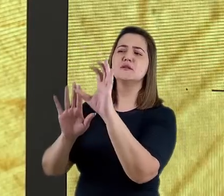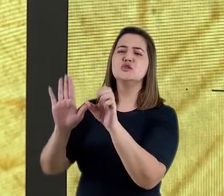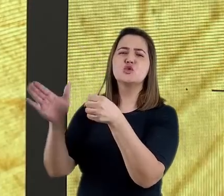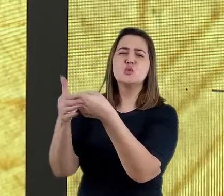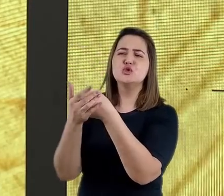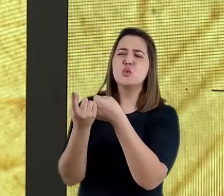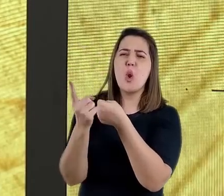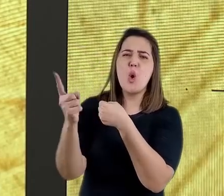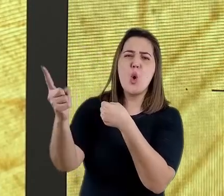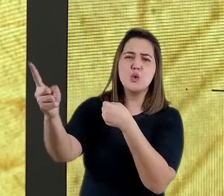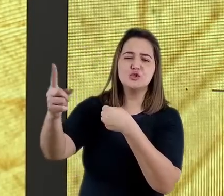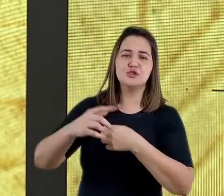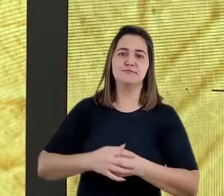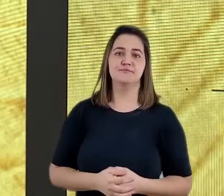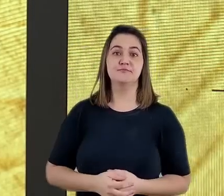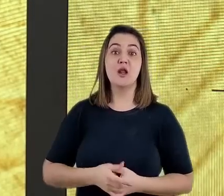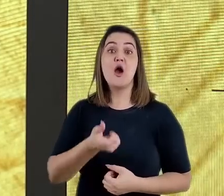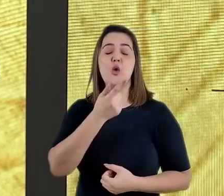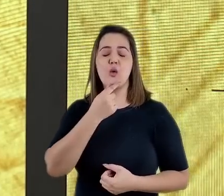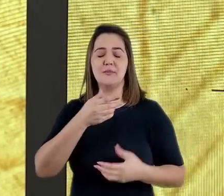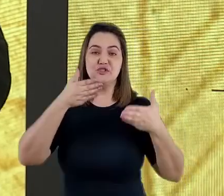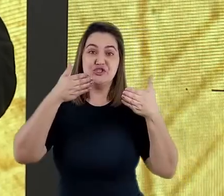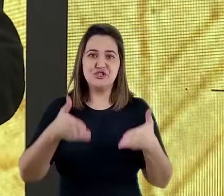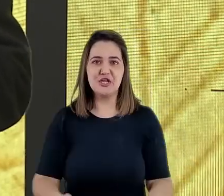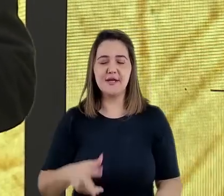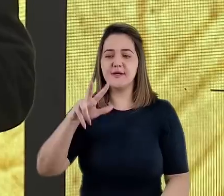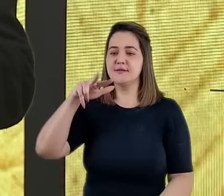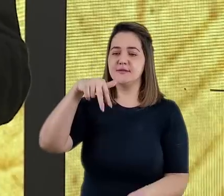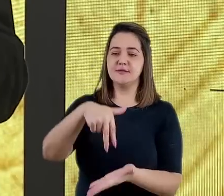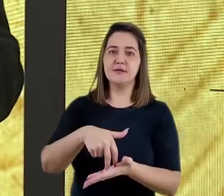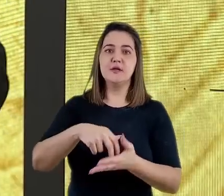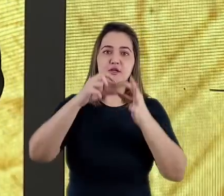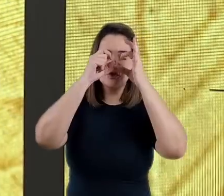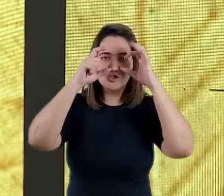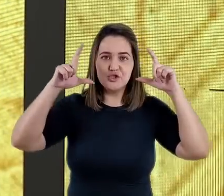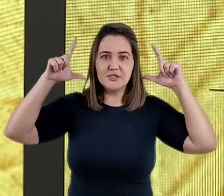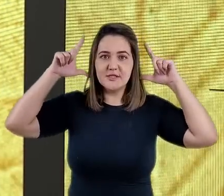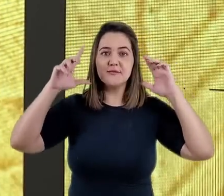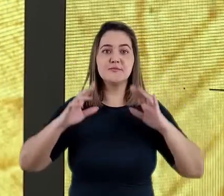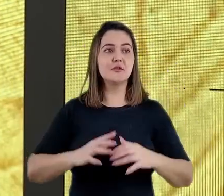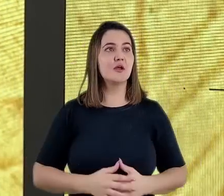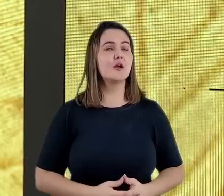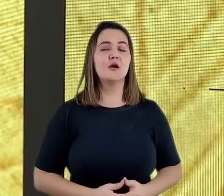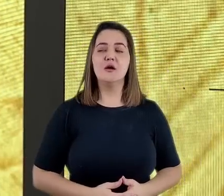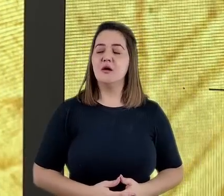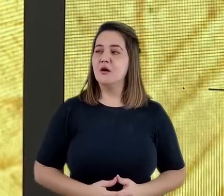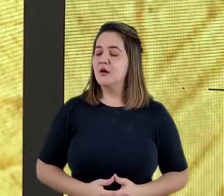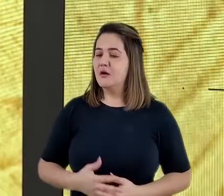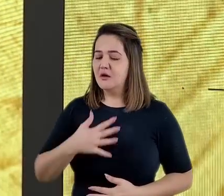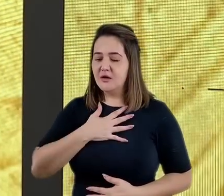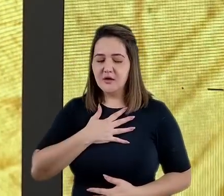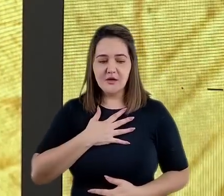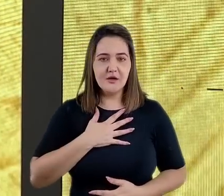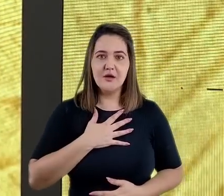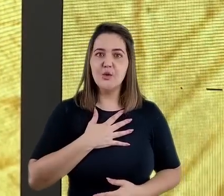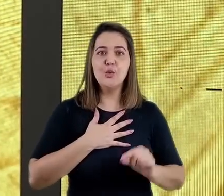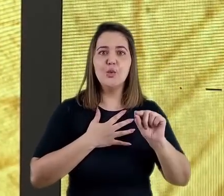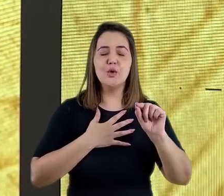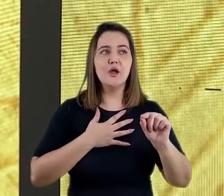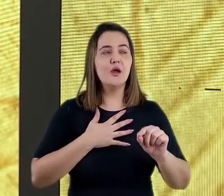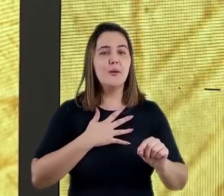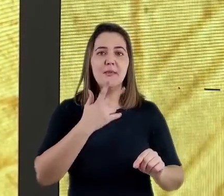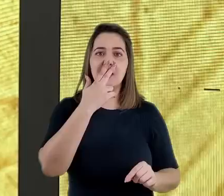de onde ele foi tirado. Quando ele chegar na floresta ou na selva, certamente ele vai parecer até